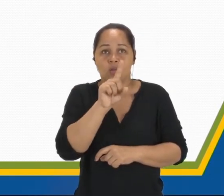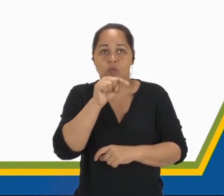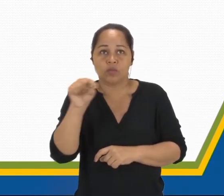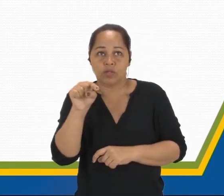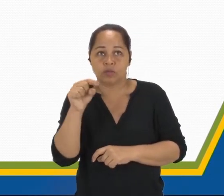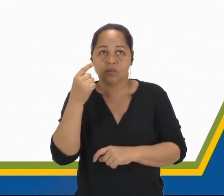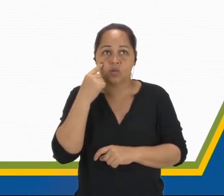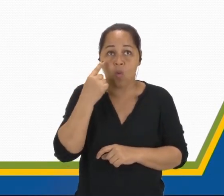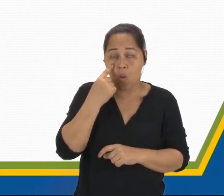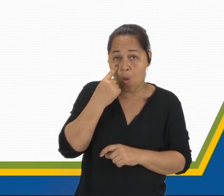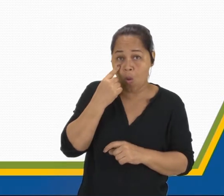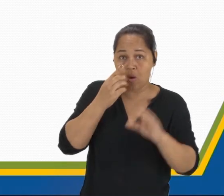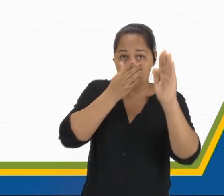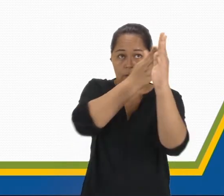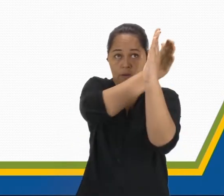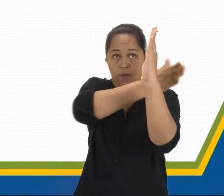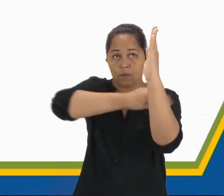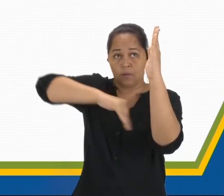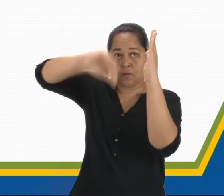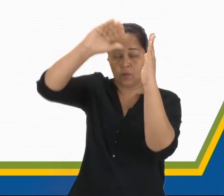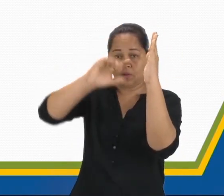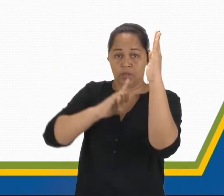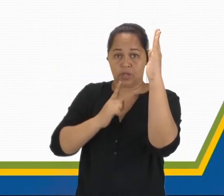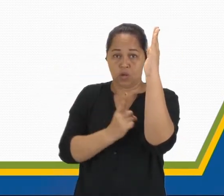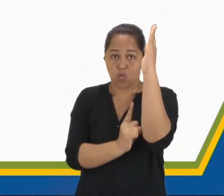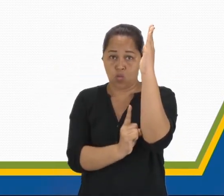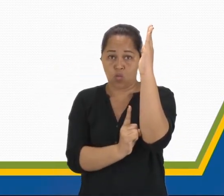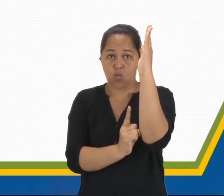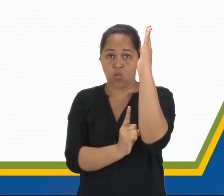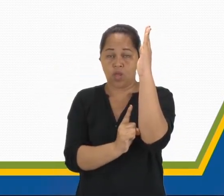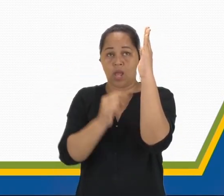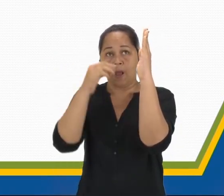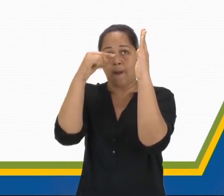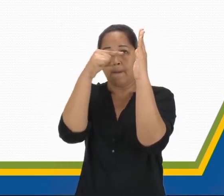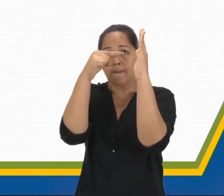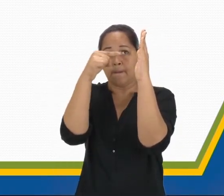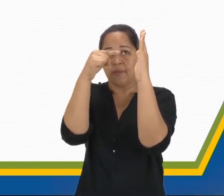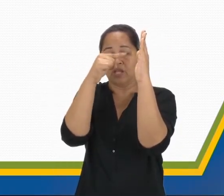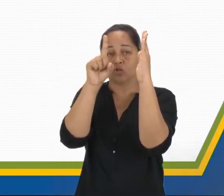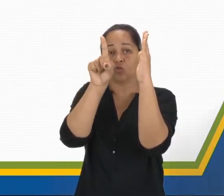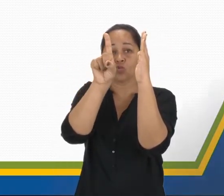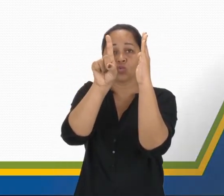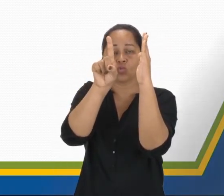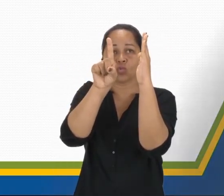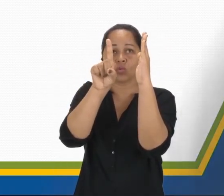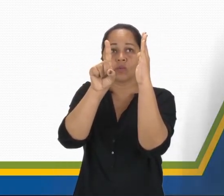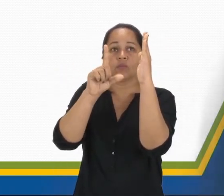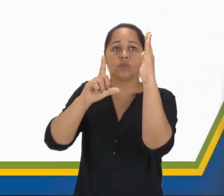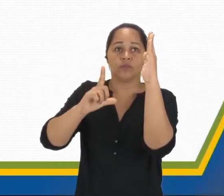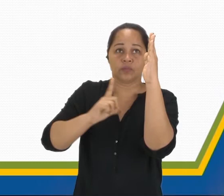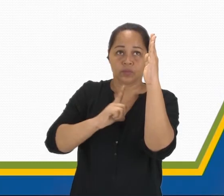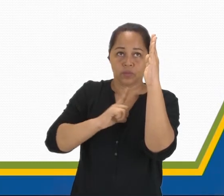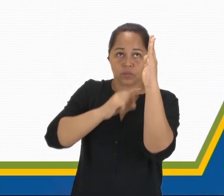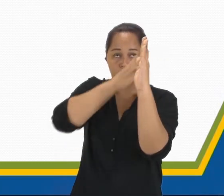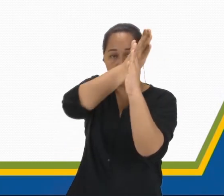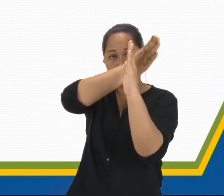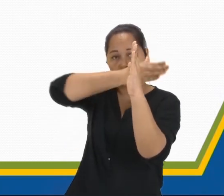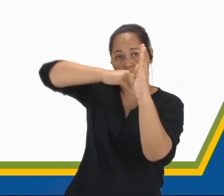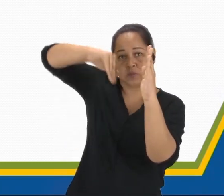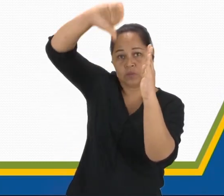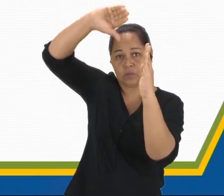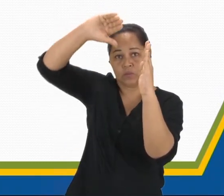secante é a inversa da cosseno. Não é limitada e tem extremos locais, tá? É por isso que a gente tem que ter essa visão